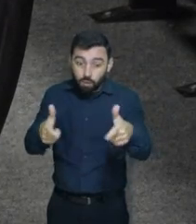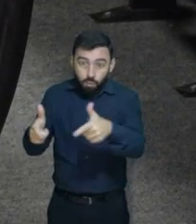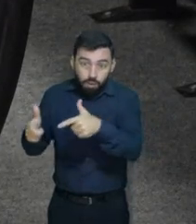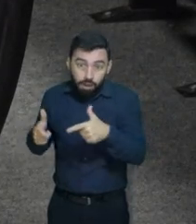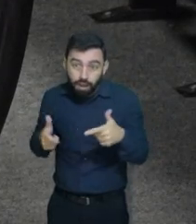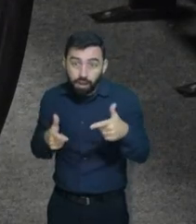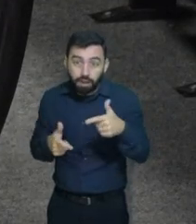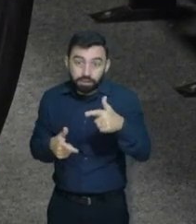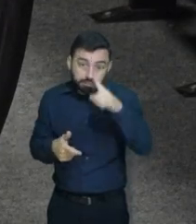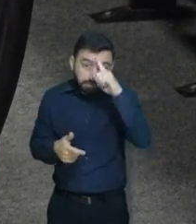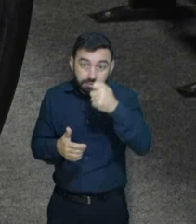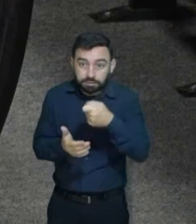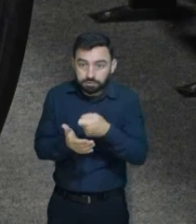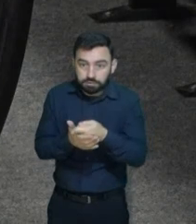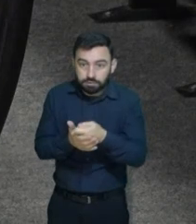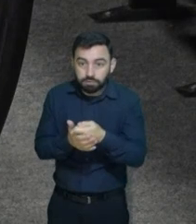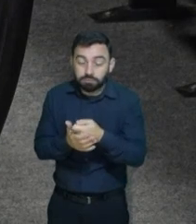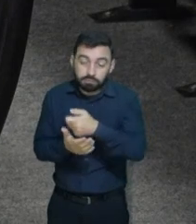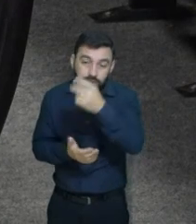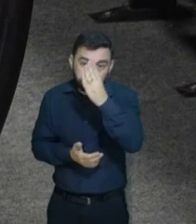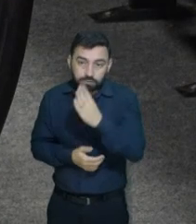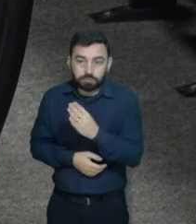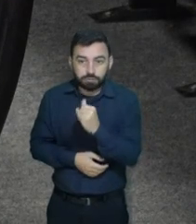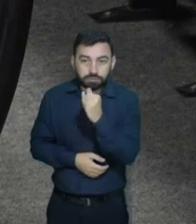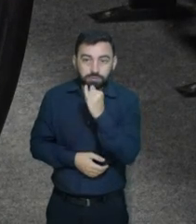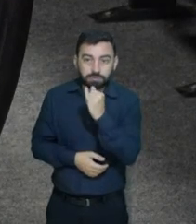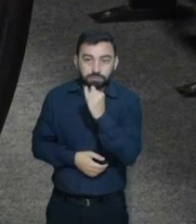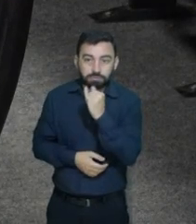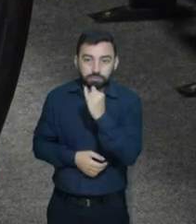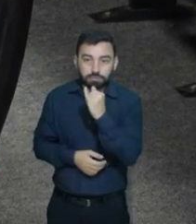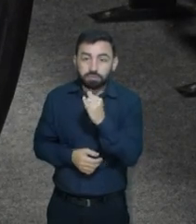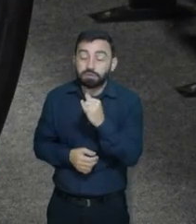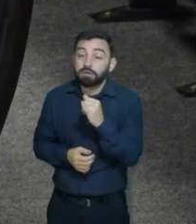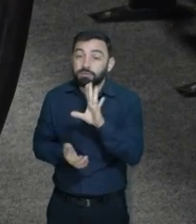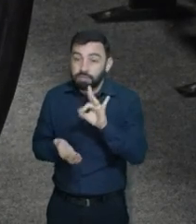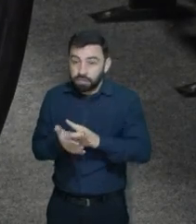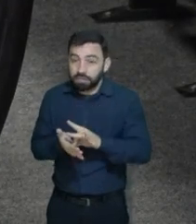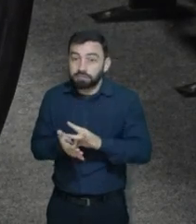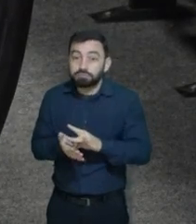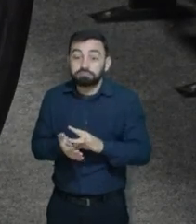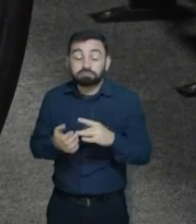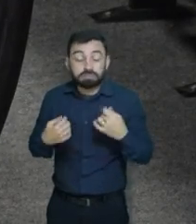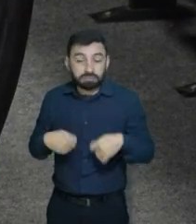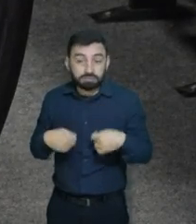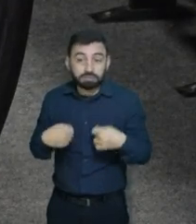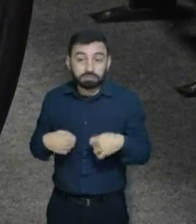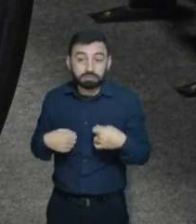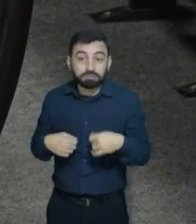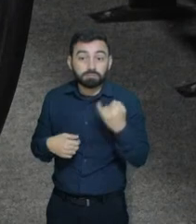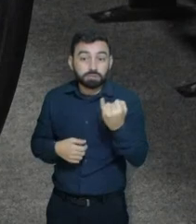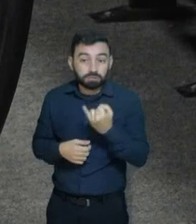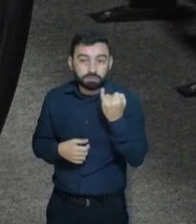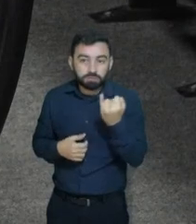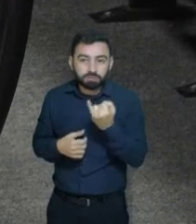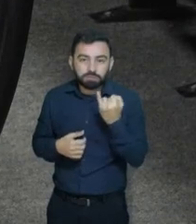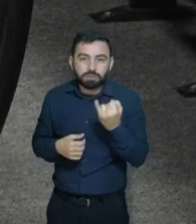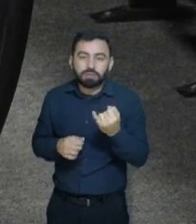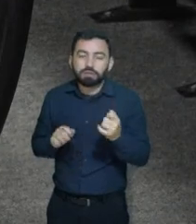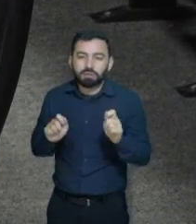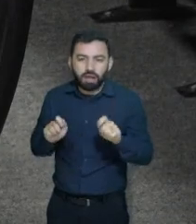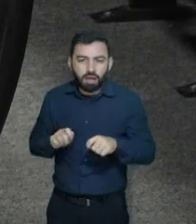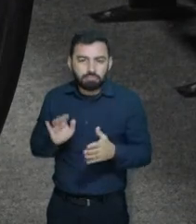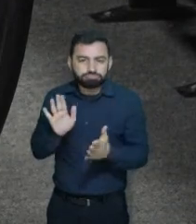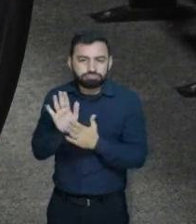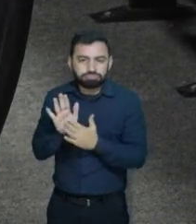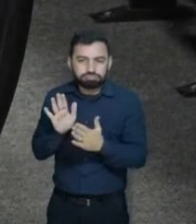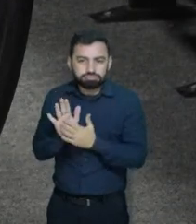de decisão no Brasil para que isso, de fato, seja entendido como uma oportunidade, porque isso proporciona